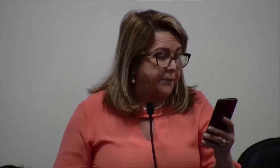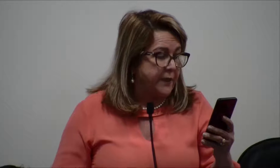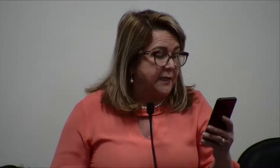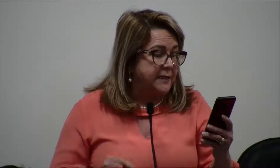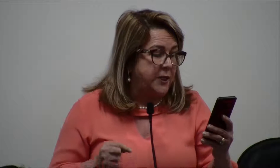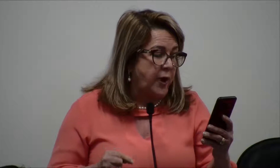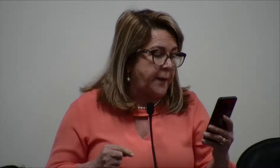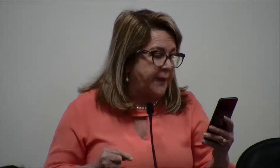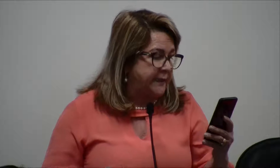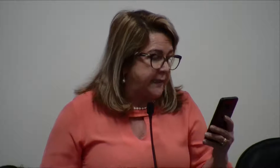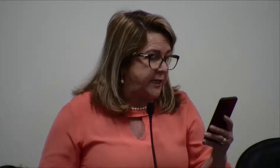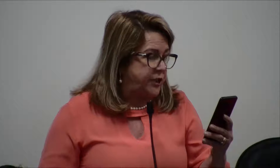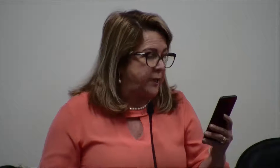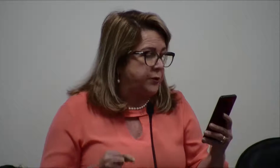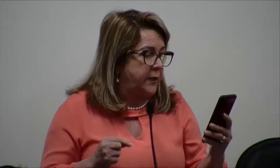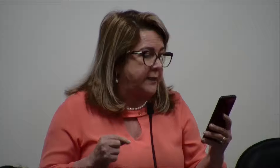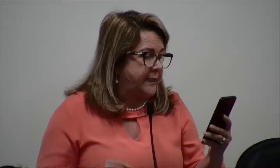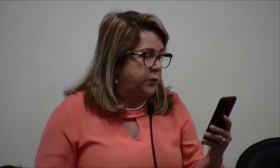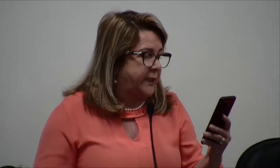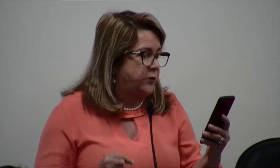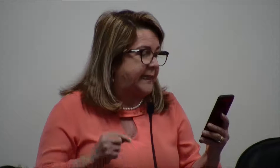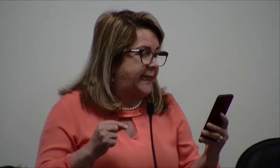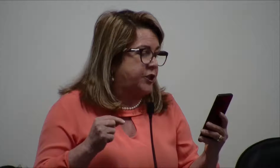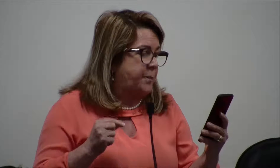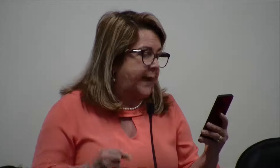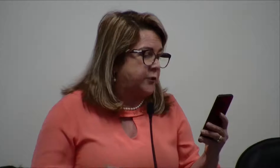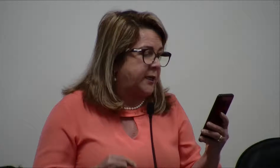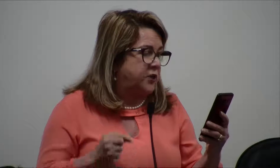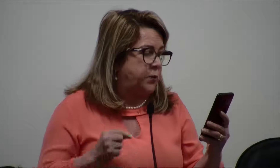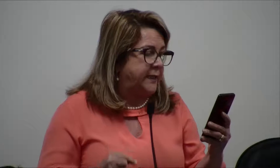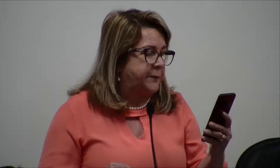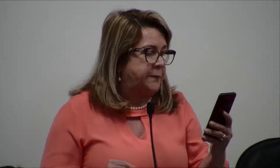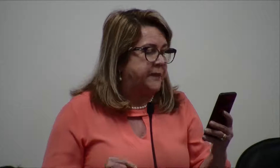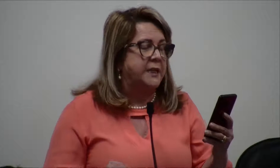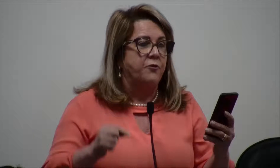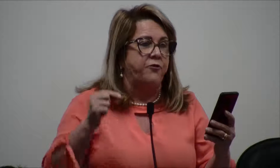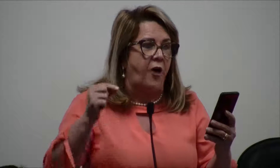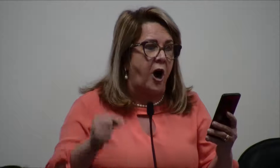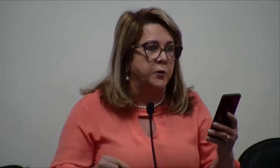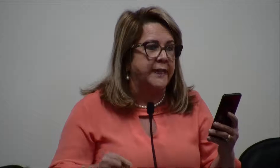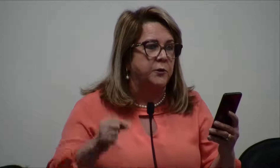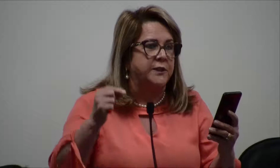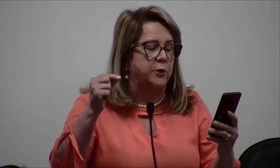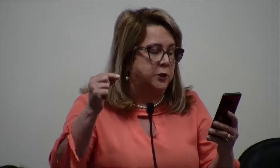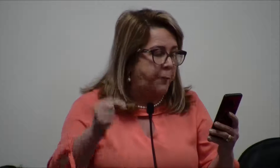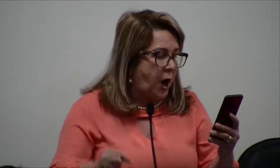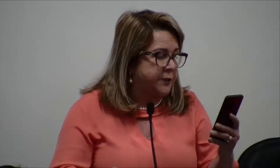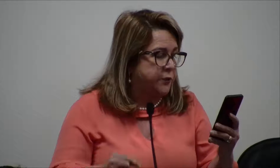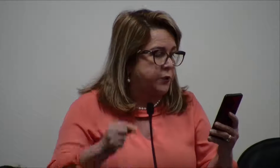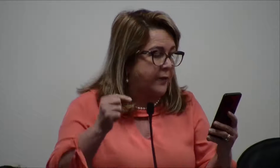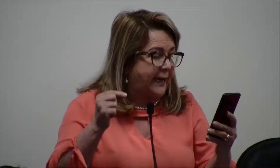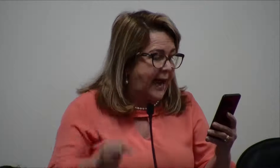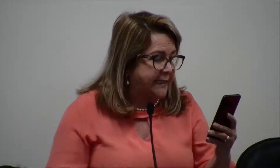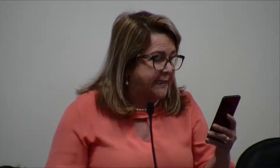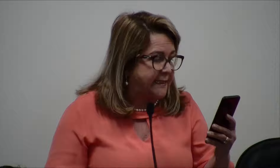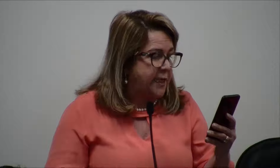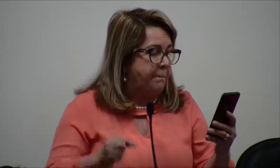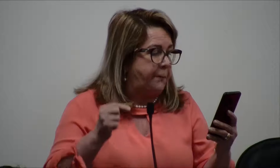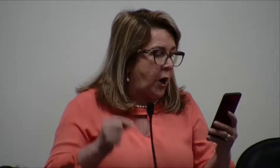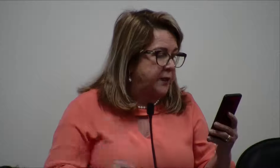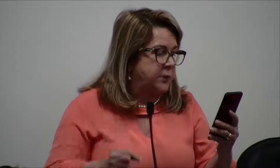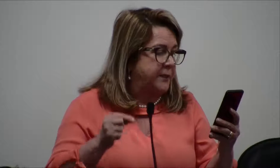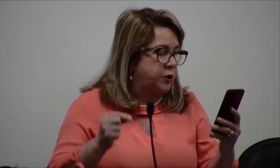básica. Senhora presidente, eu solicito que os atendimentos aos munícipes voltem nos seus postos, no